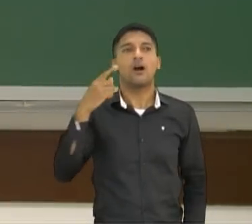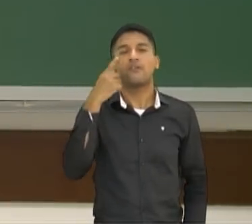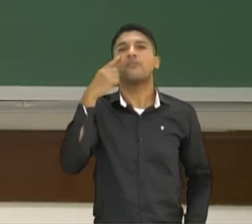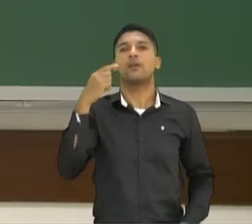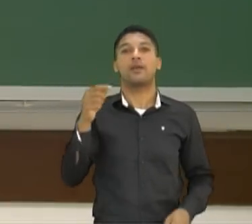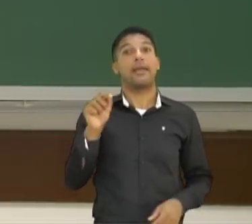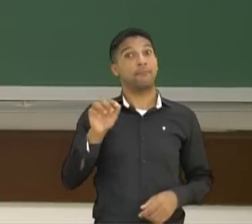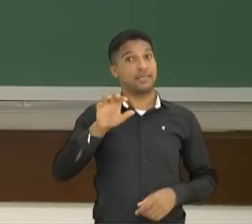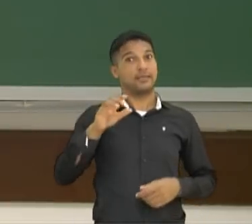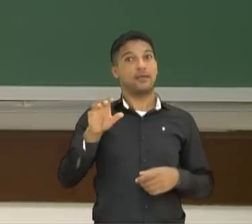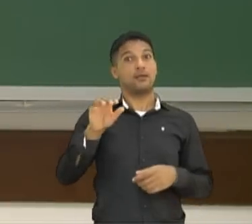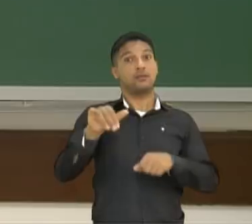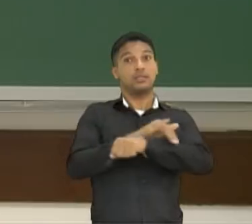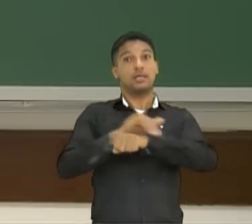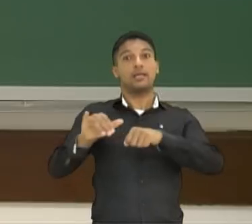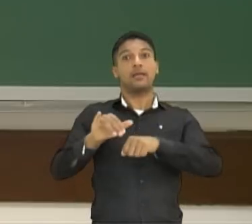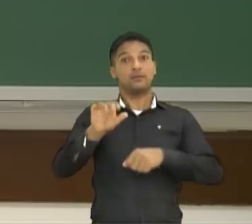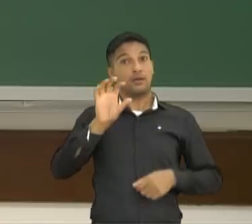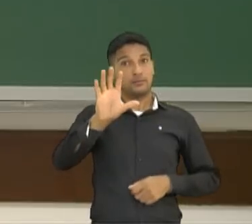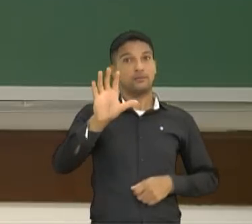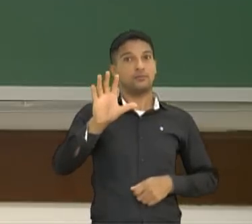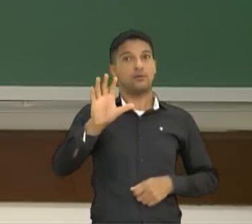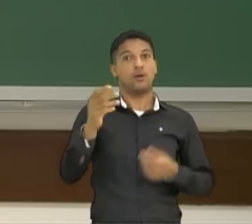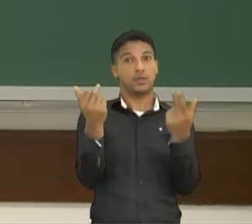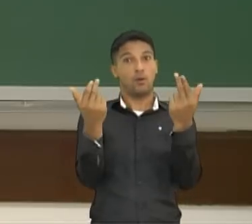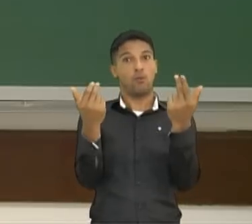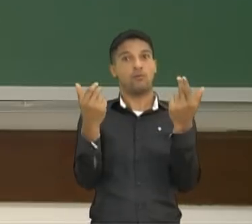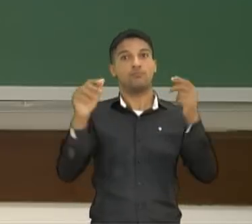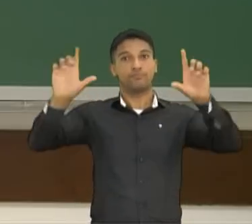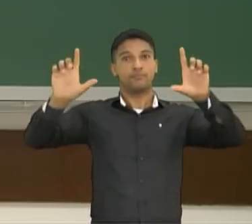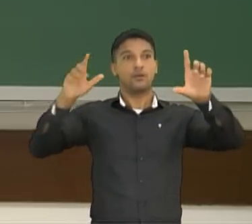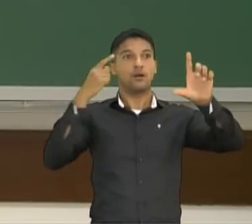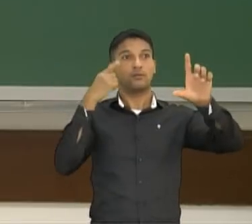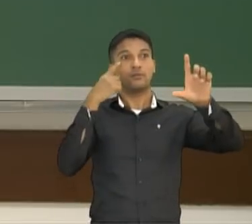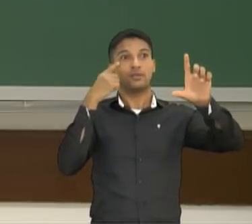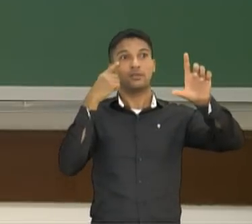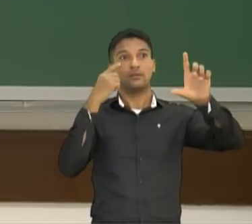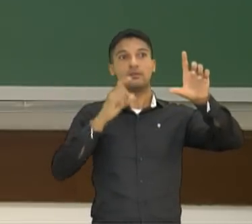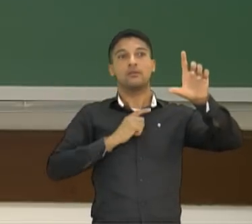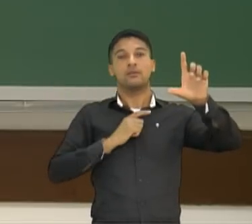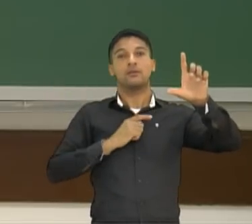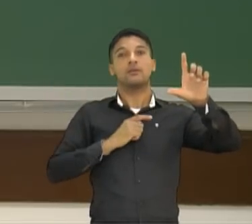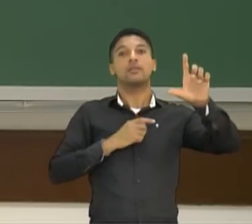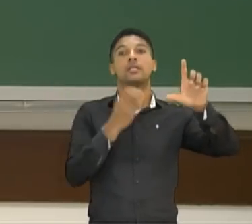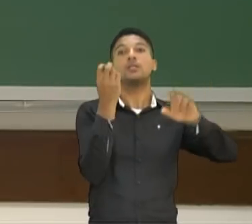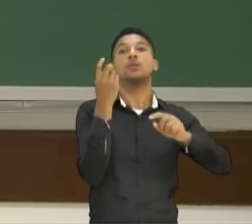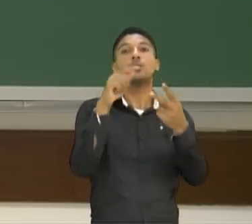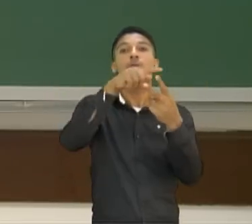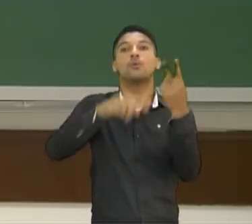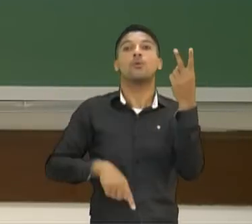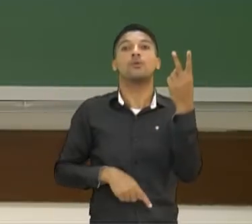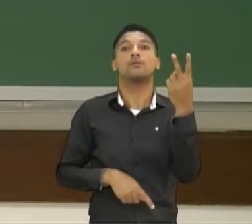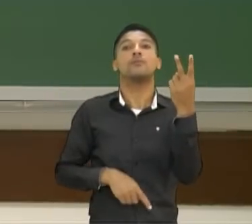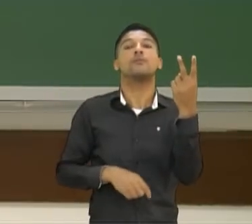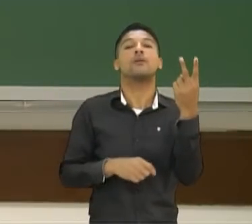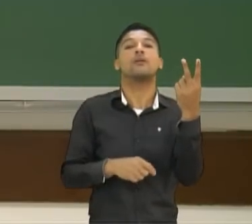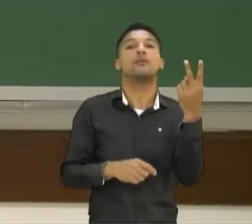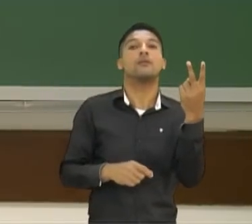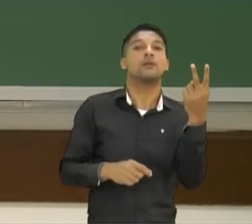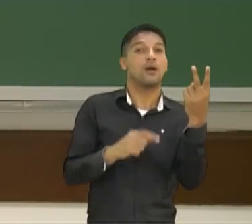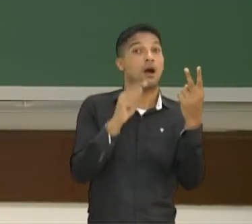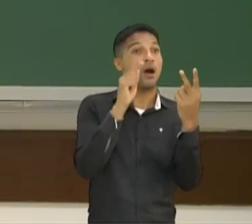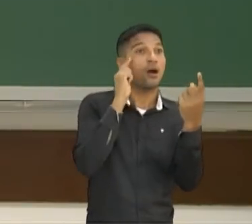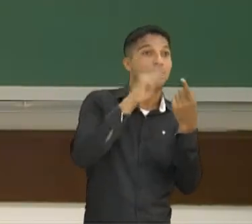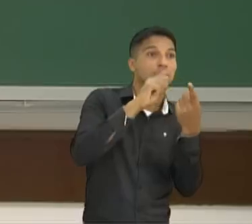Tá? Nós temos dois elementos que se relacionam em teoria do conhecimento, sujeito e